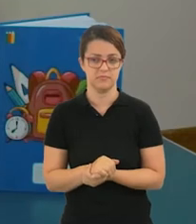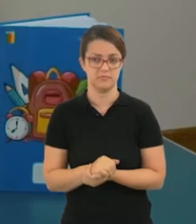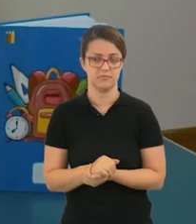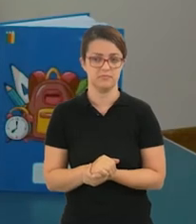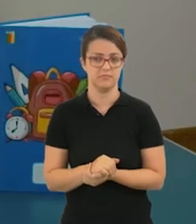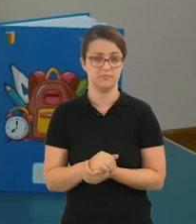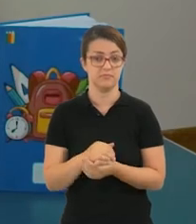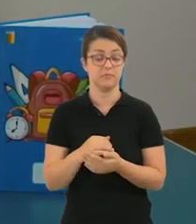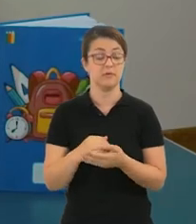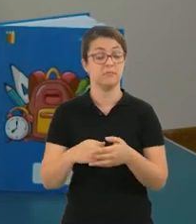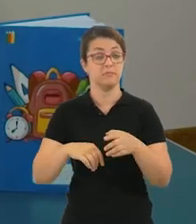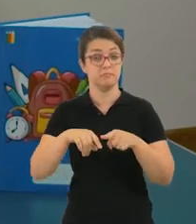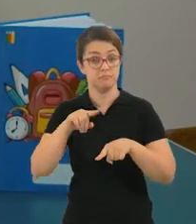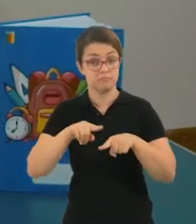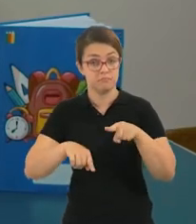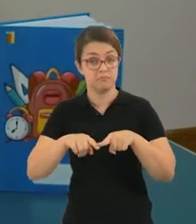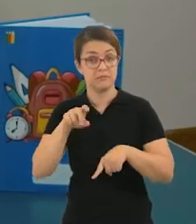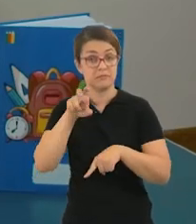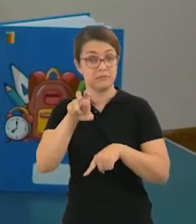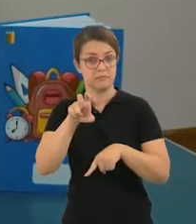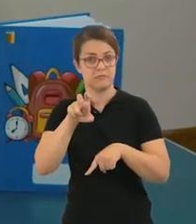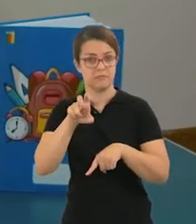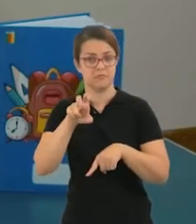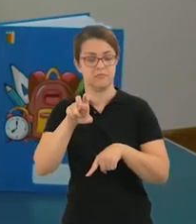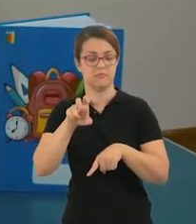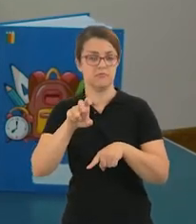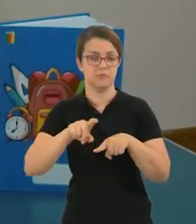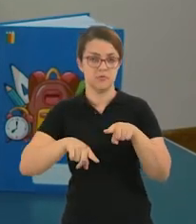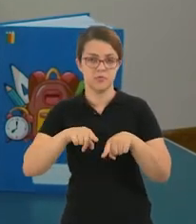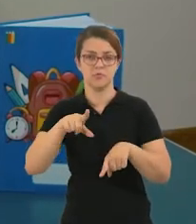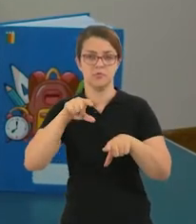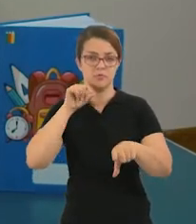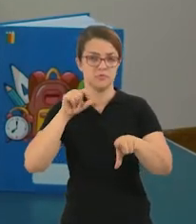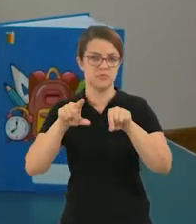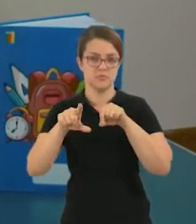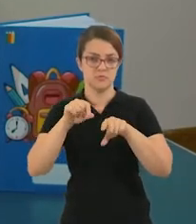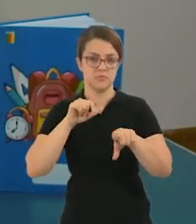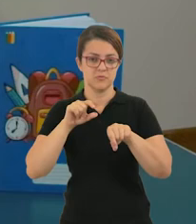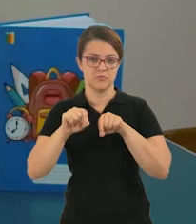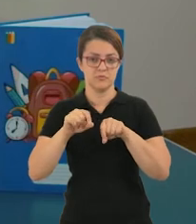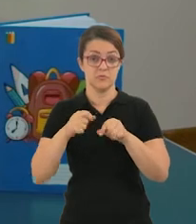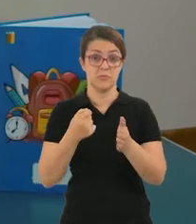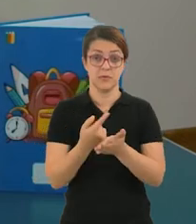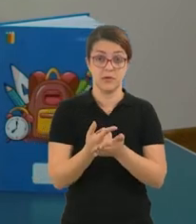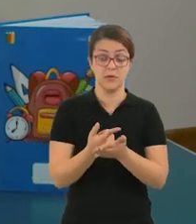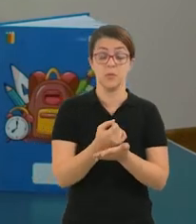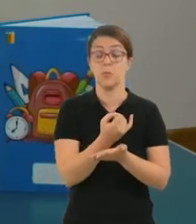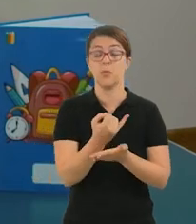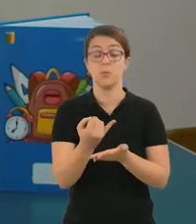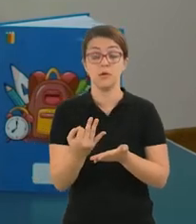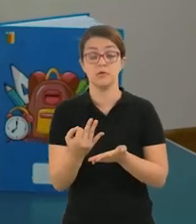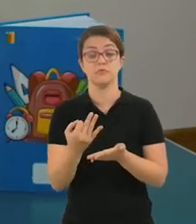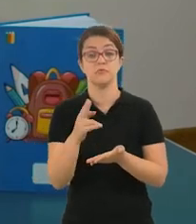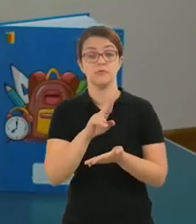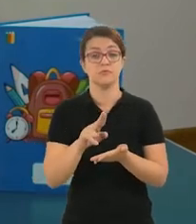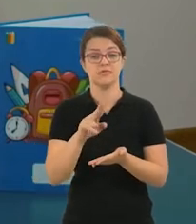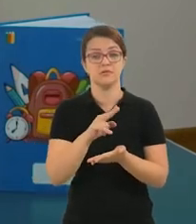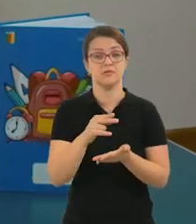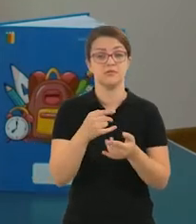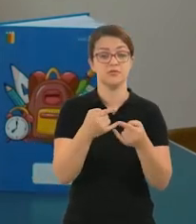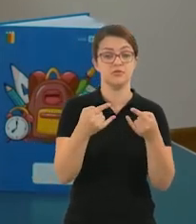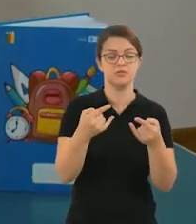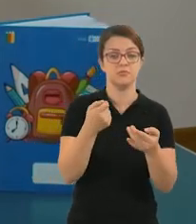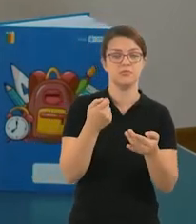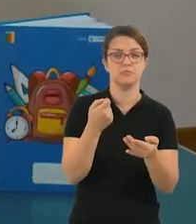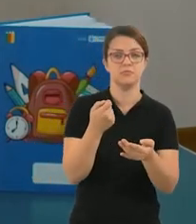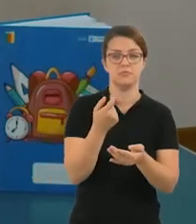atividade. Vai pesquisar 5 produtos, vai identificar o preço de cada um e determinar quantas notas e moedas são necessárias para fazer a sua compra.